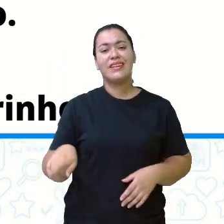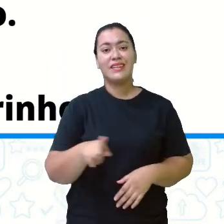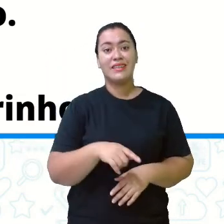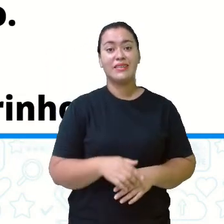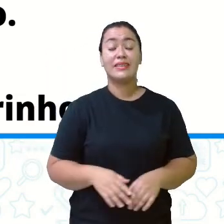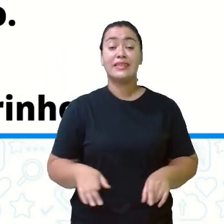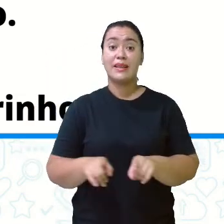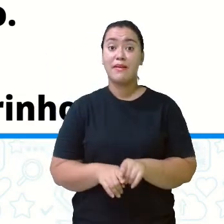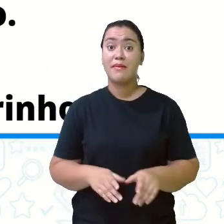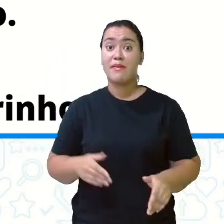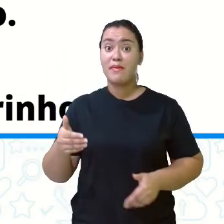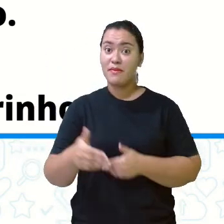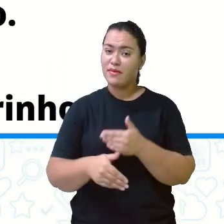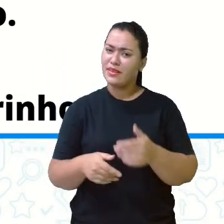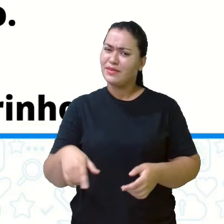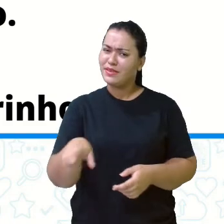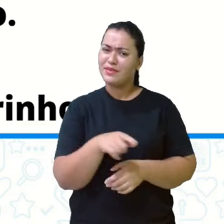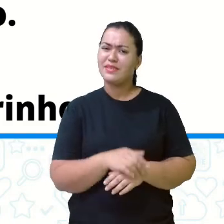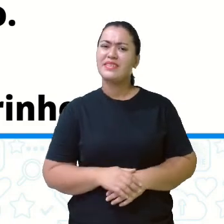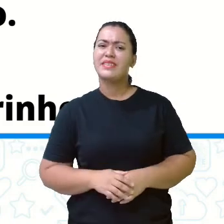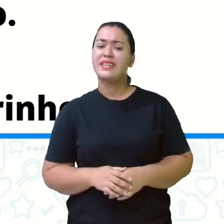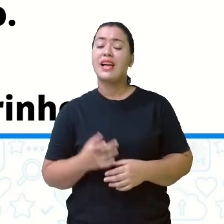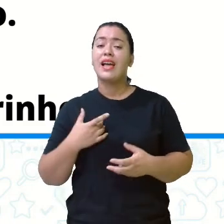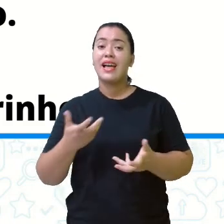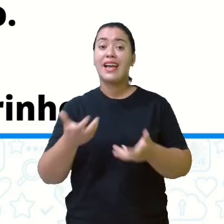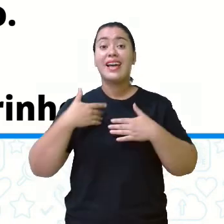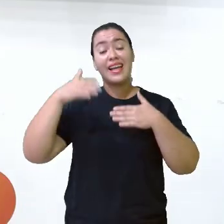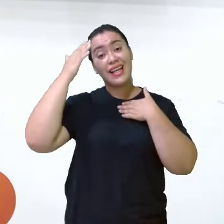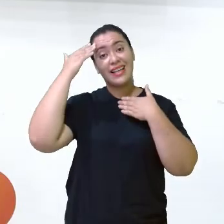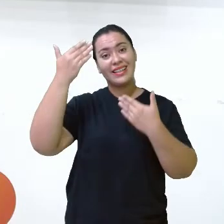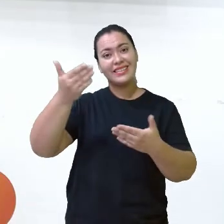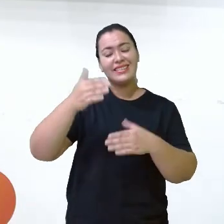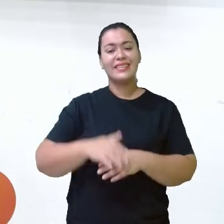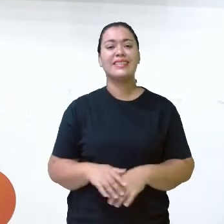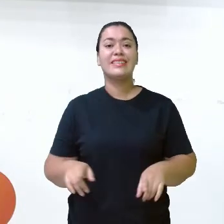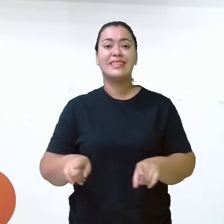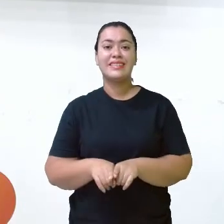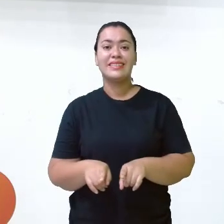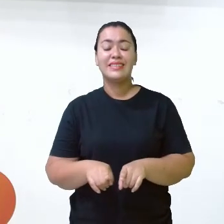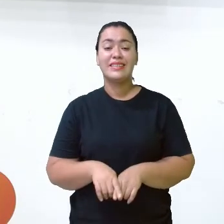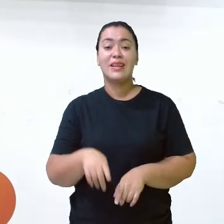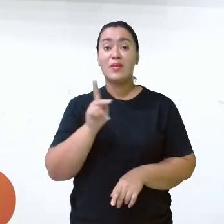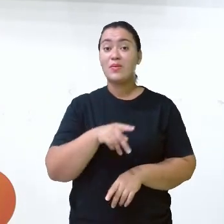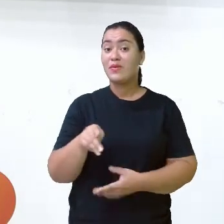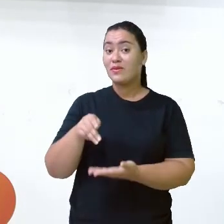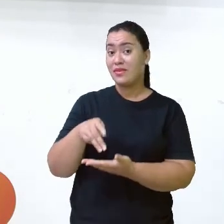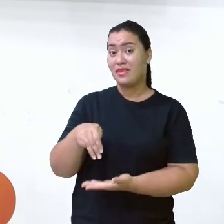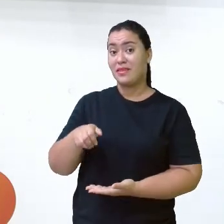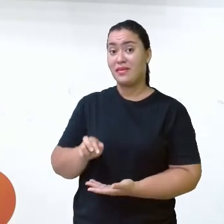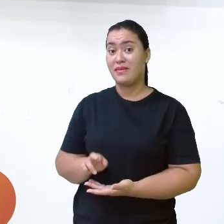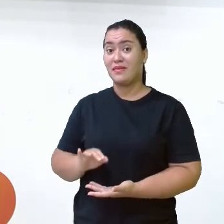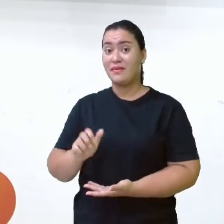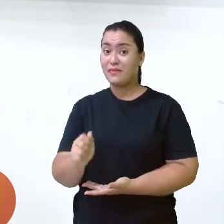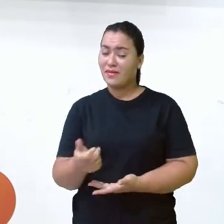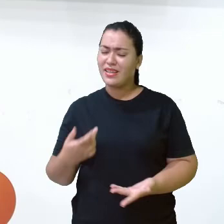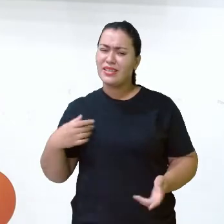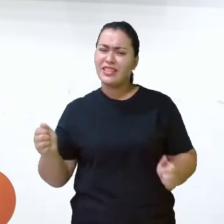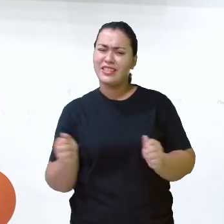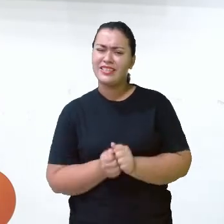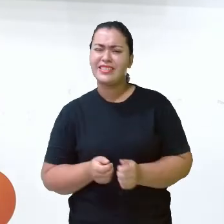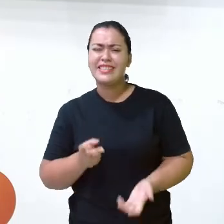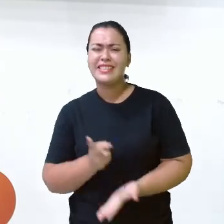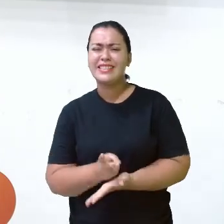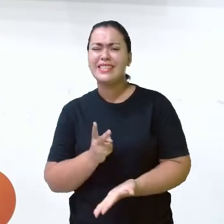presença e a participação de vocês. Quero agradecer também a presença da professora Márcia, sempre aqui comigo. Que bom, não